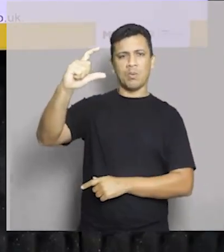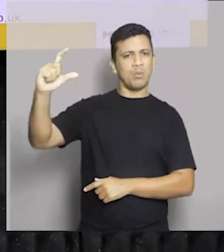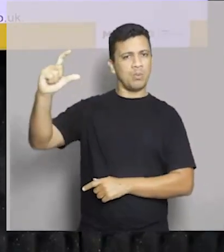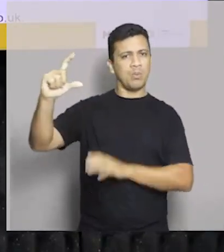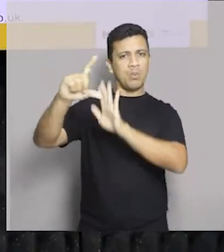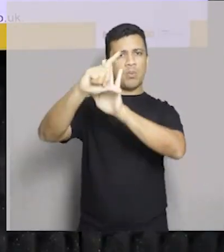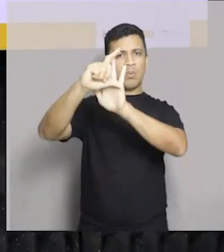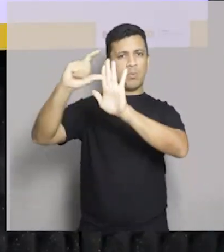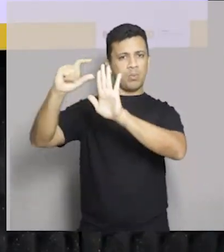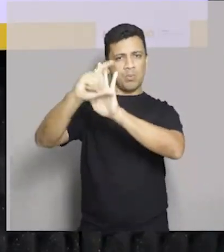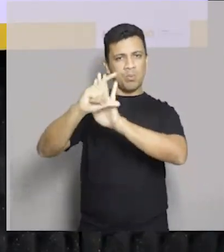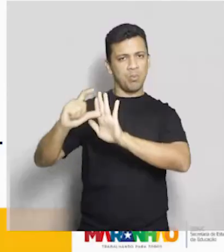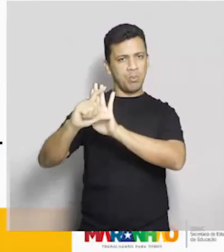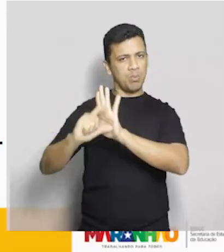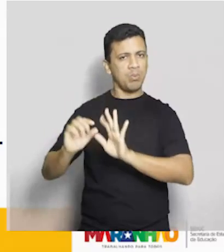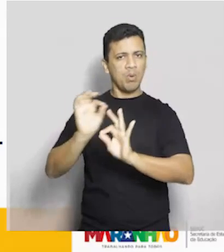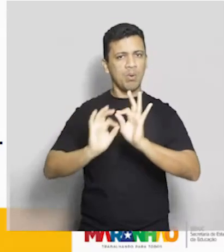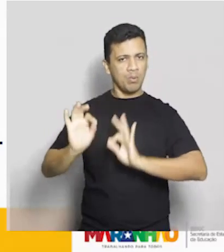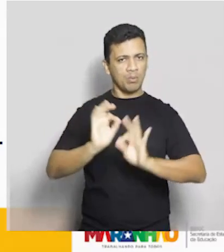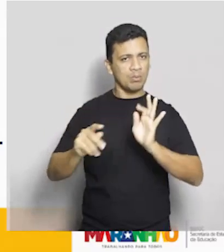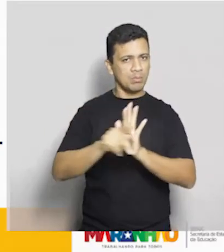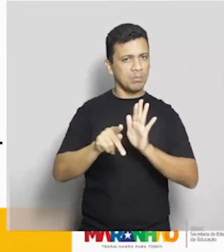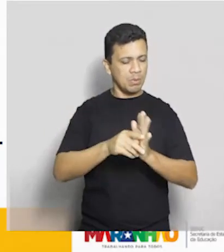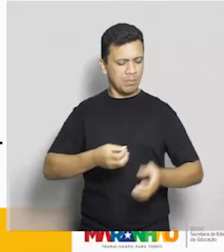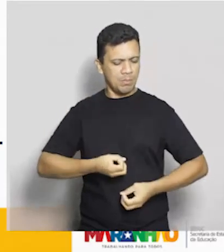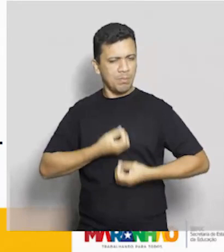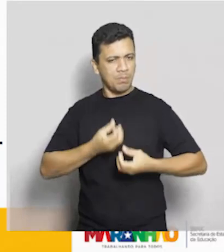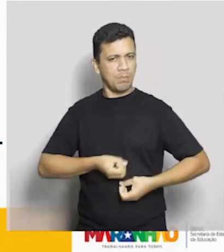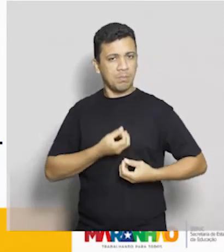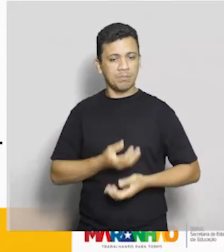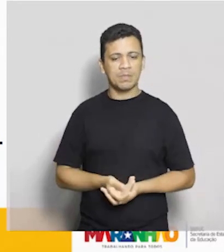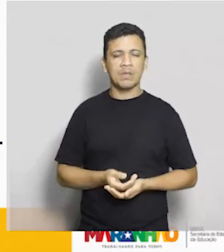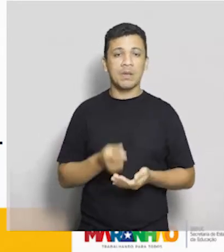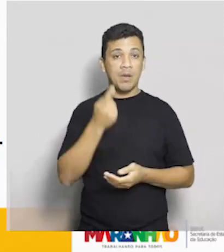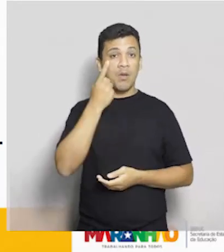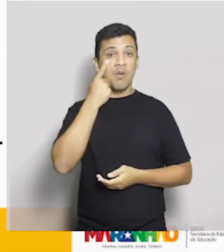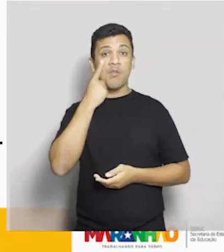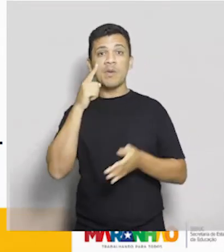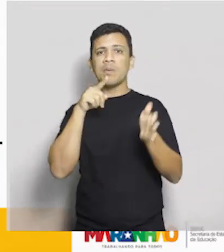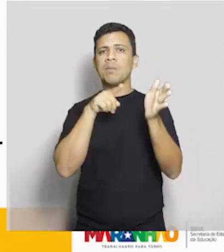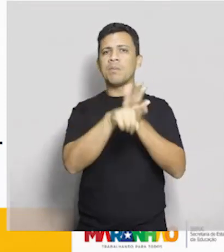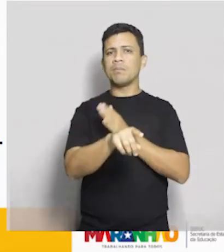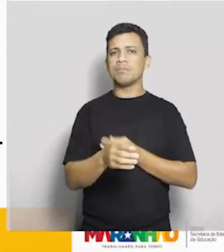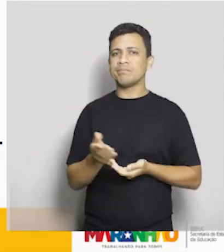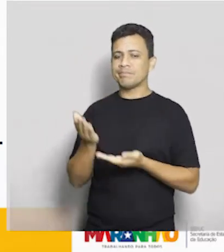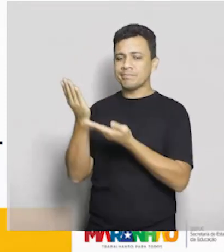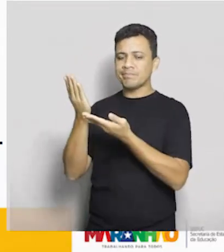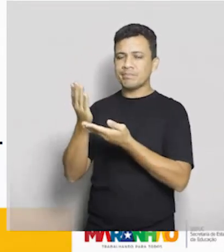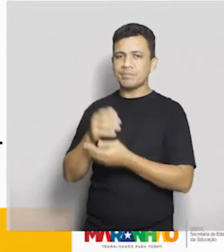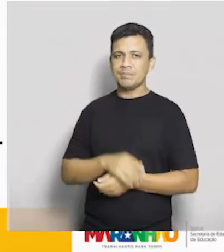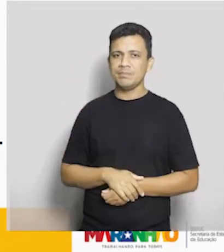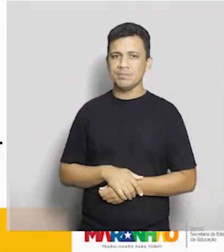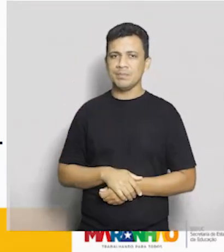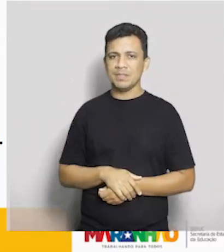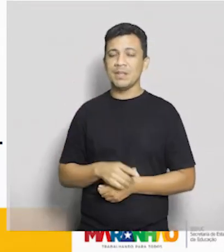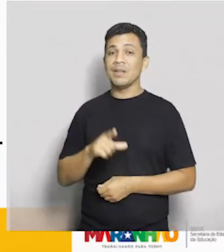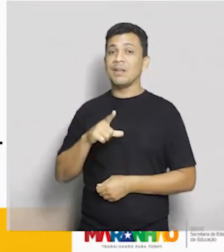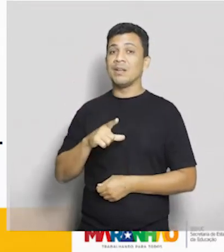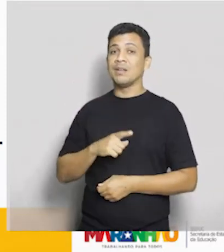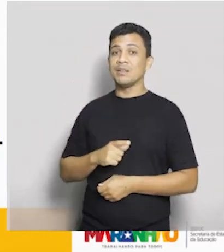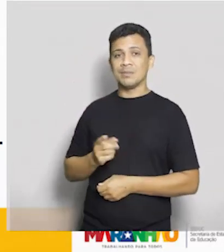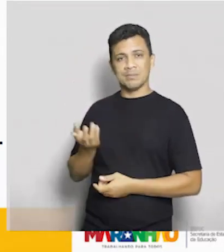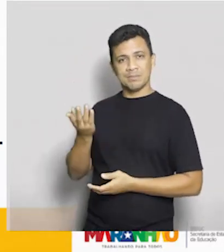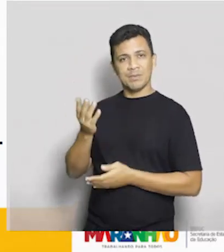característica de um poema. Vamos para o enunciado. Olha o que o enunciado diz. Nesse poema, então, mesmo se você